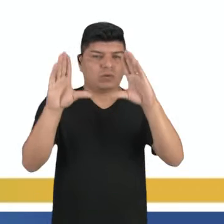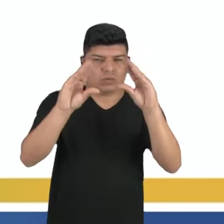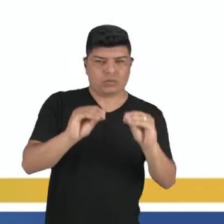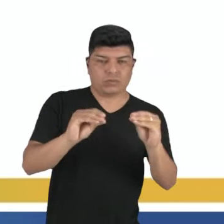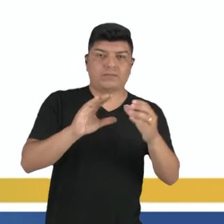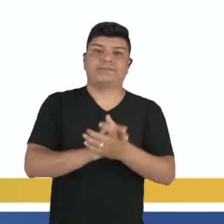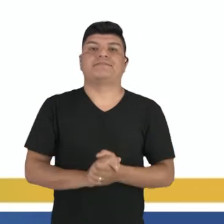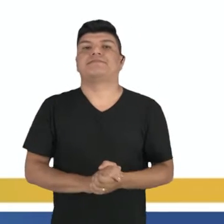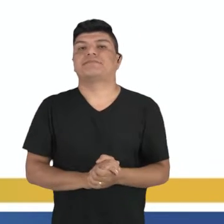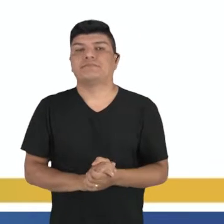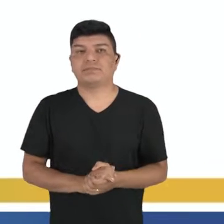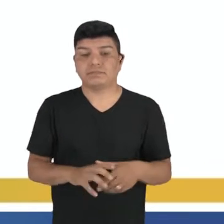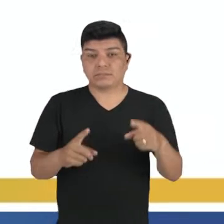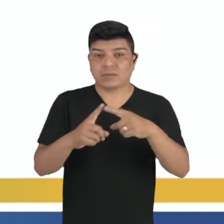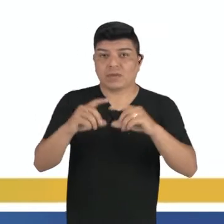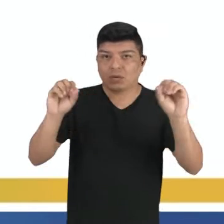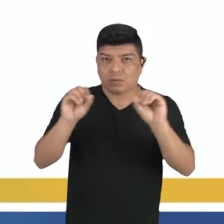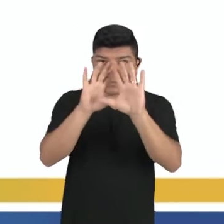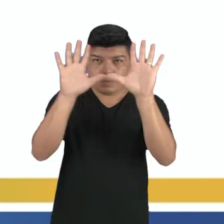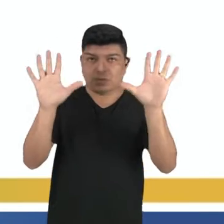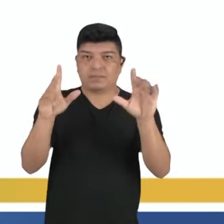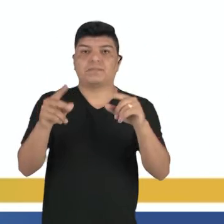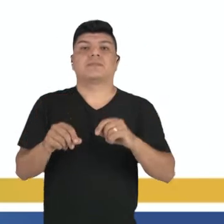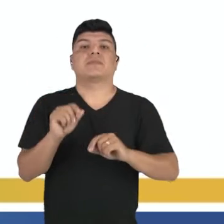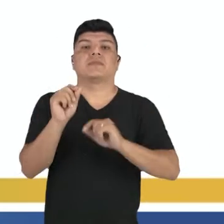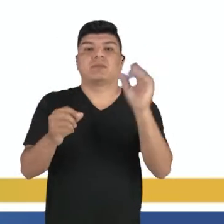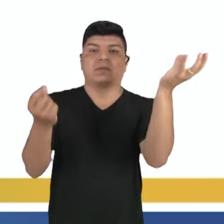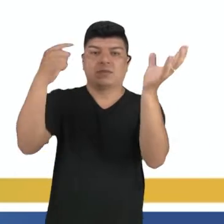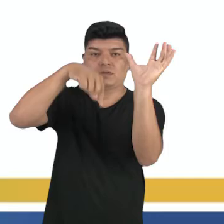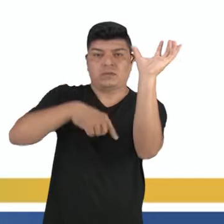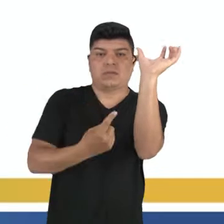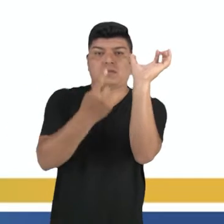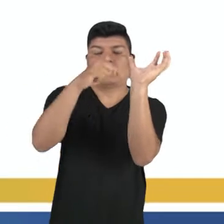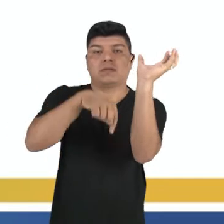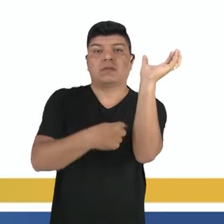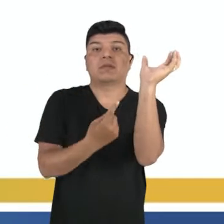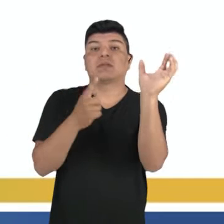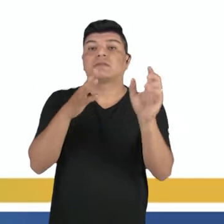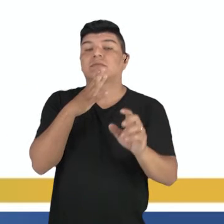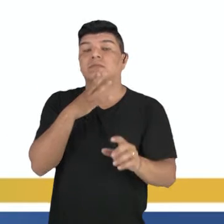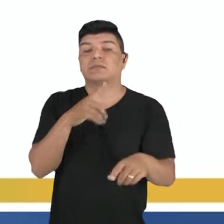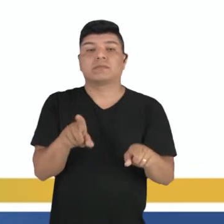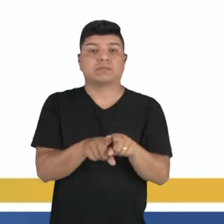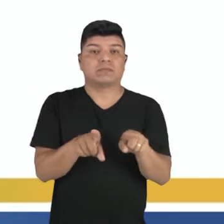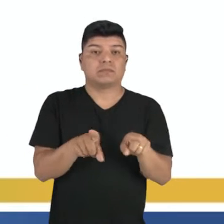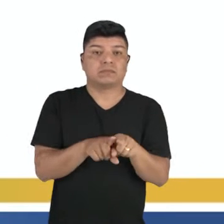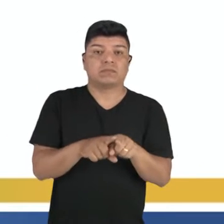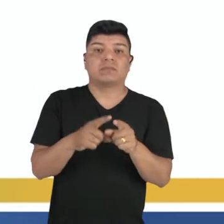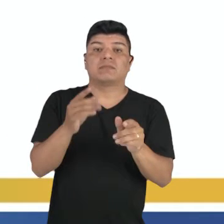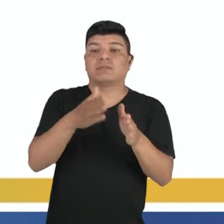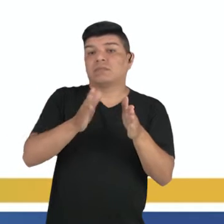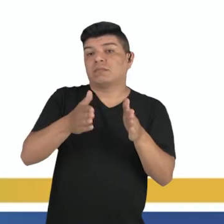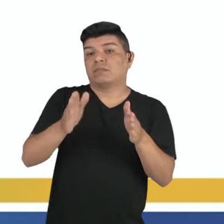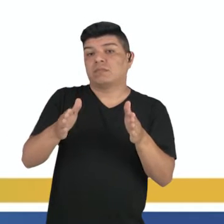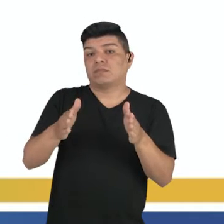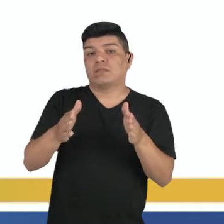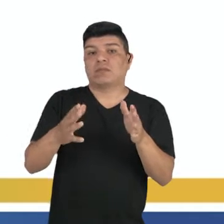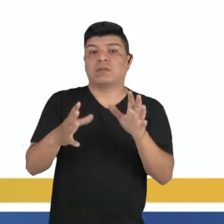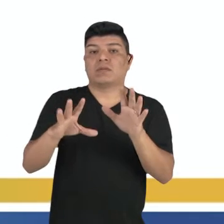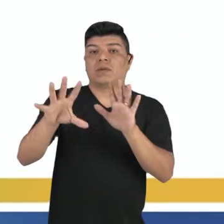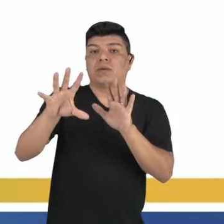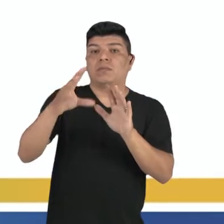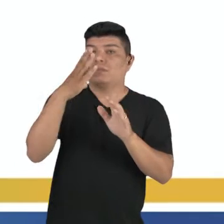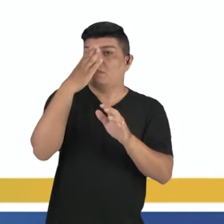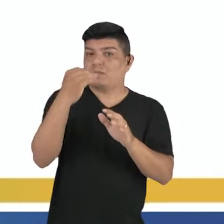escura na fase Clara a fotossíntese também é conhecida como fase fotoquímica